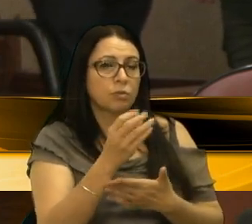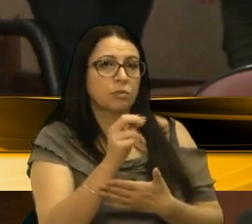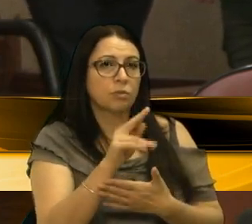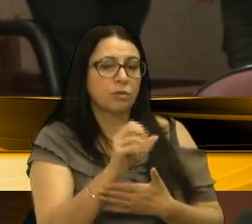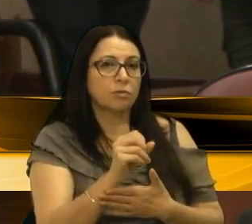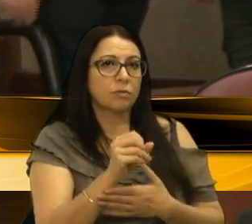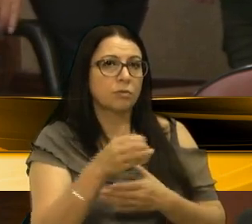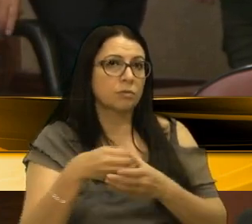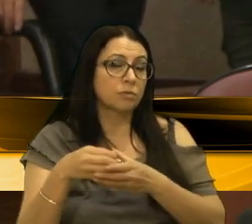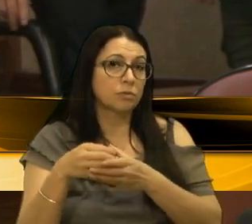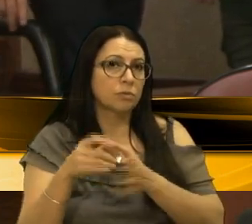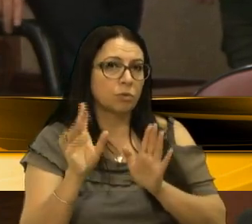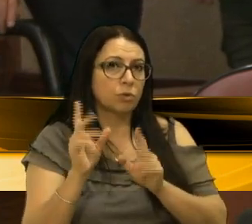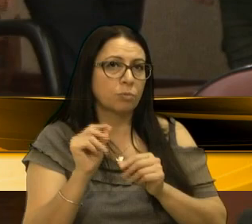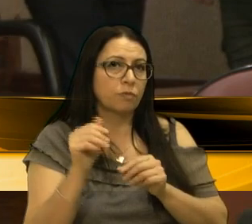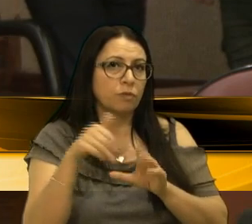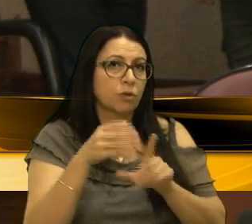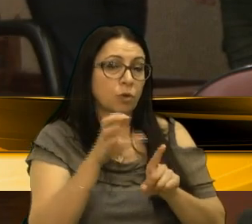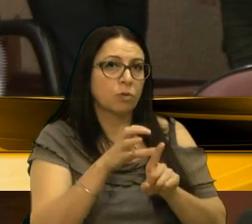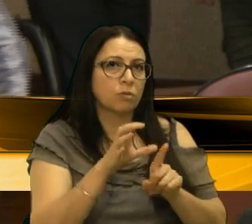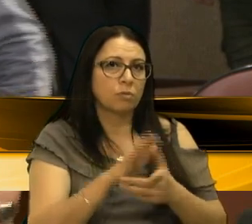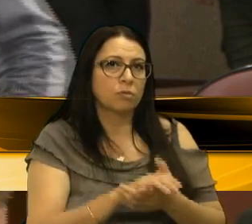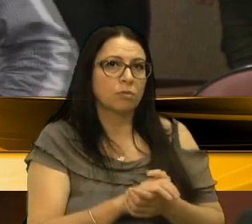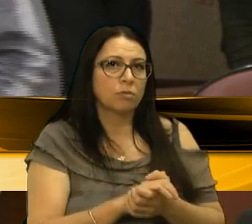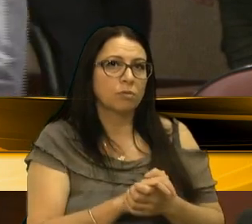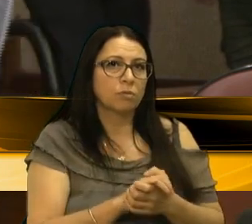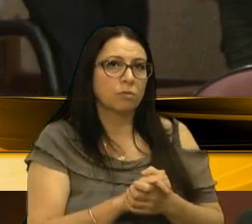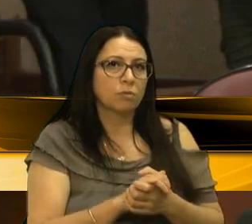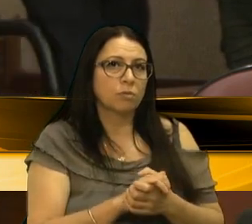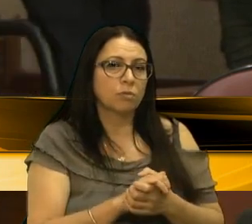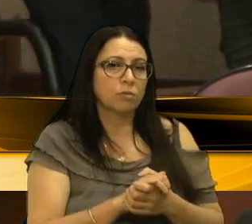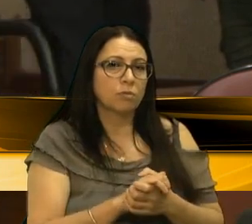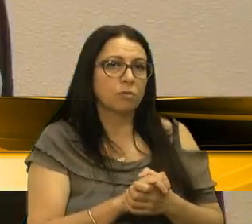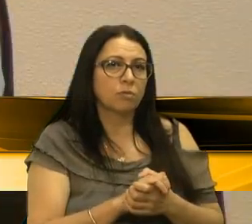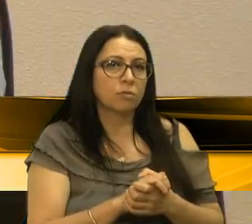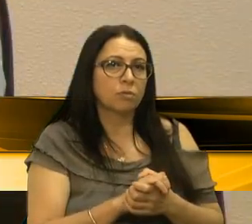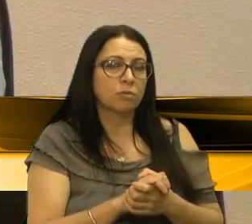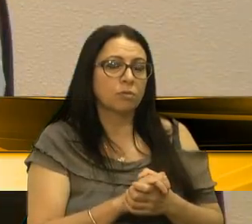turismólogo, não tenho como votar contrariamente. Ok.